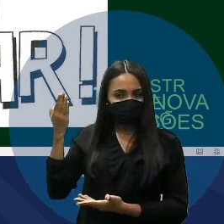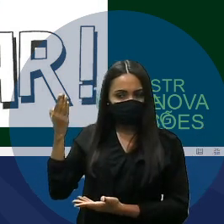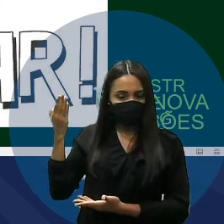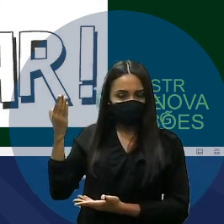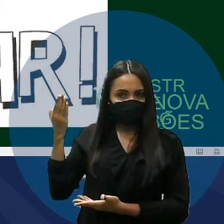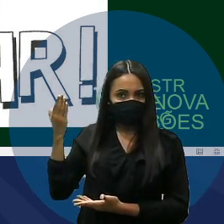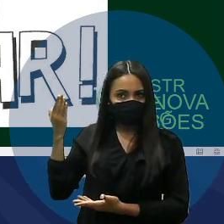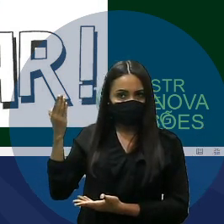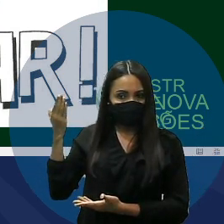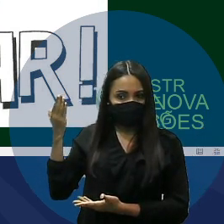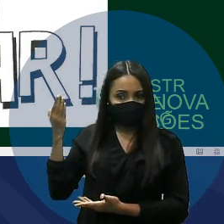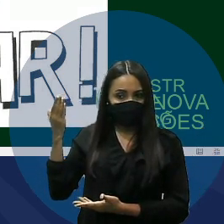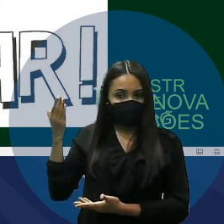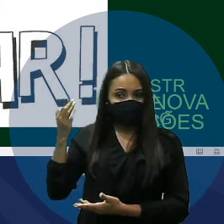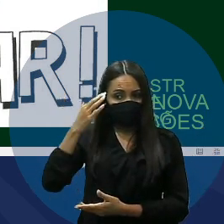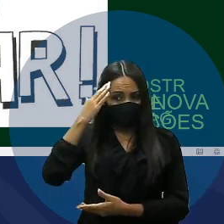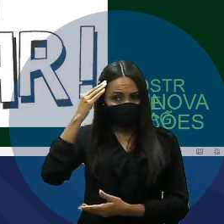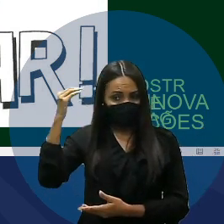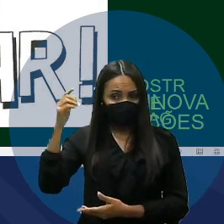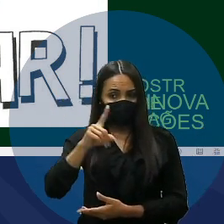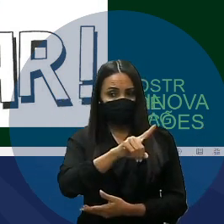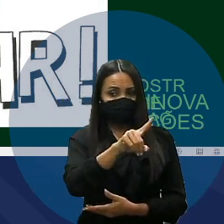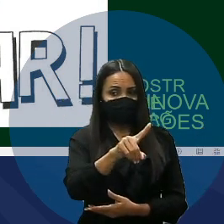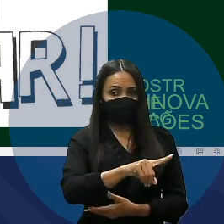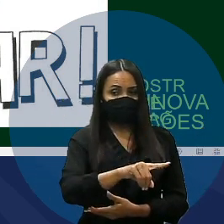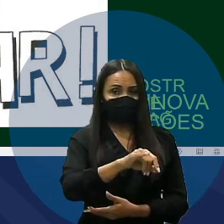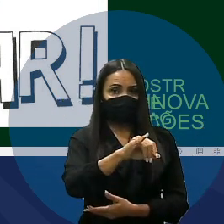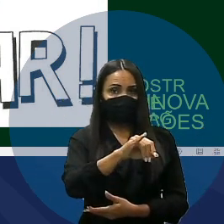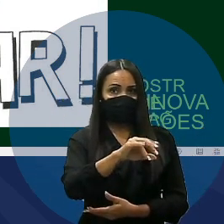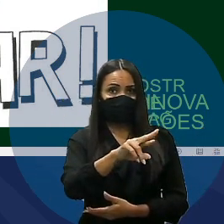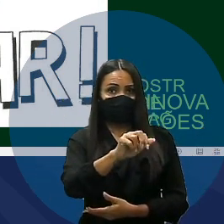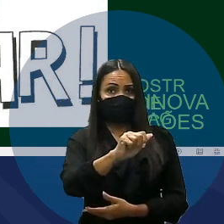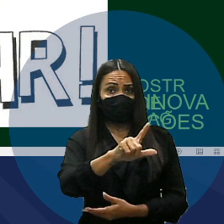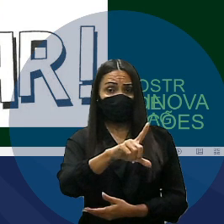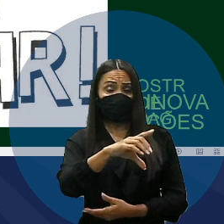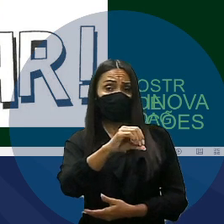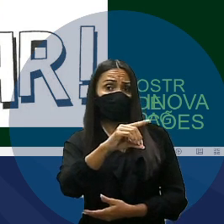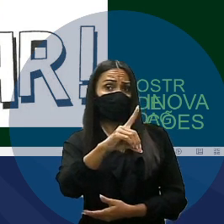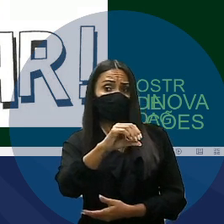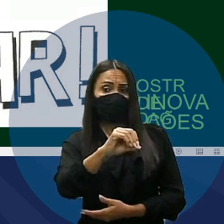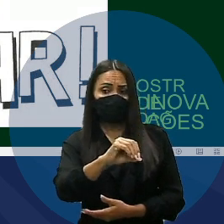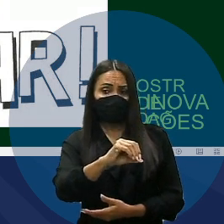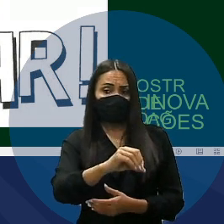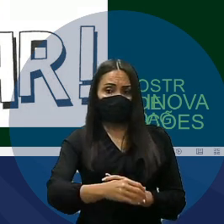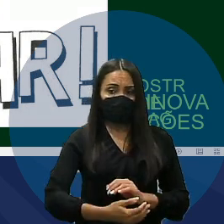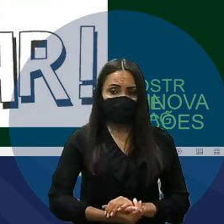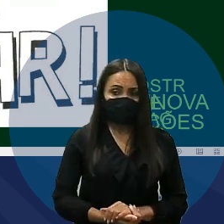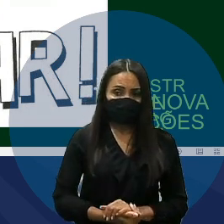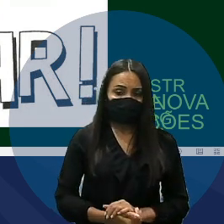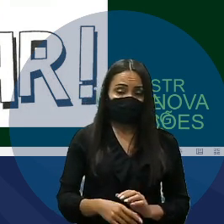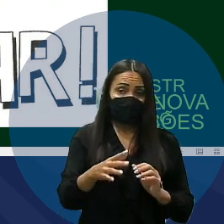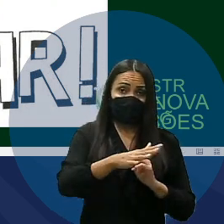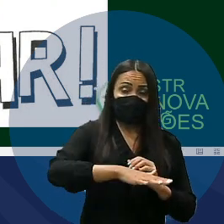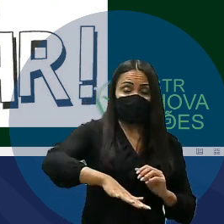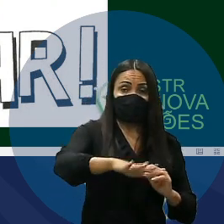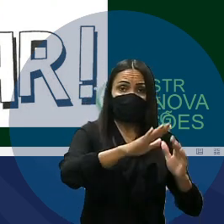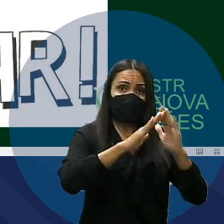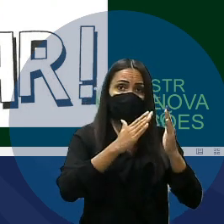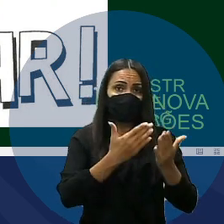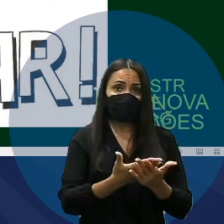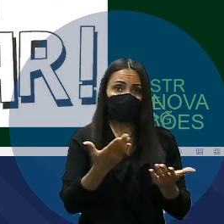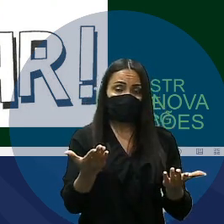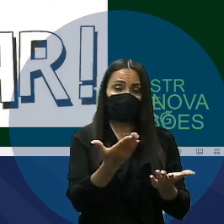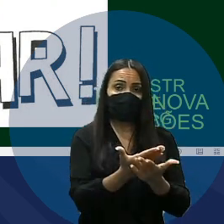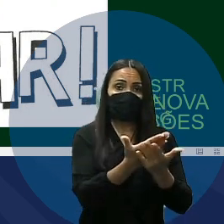do Brasil, Ziraldo. Ela é polêmica porque ela soa forte, né? Como é que no espaço de escola eu digo que estudar é